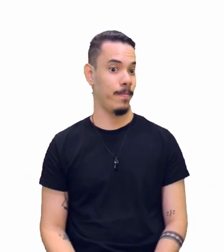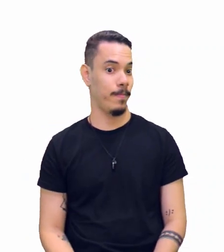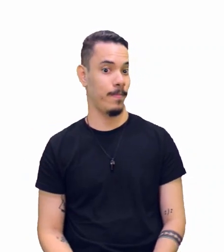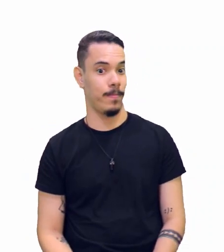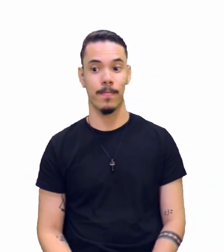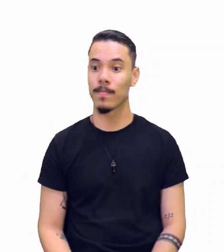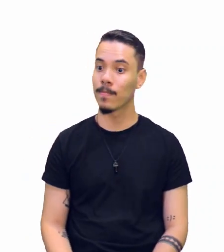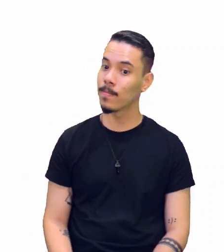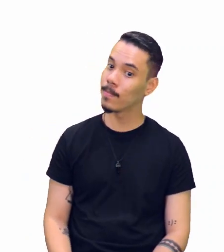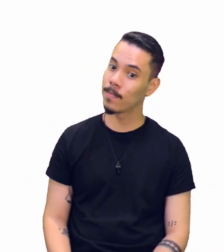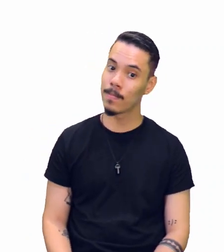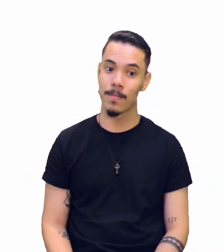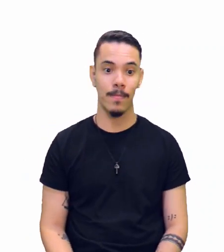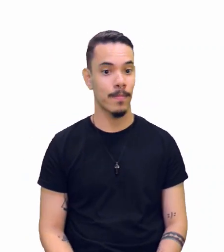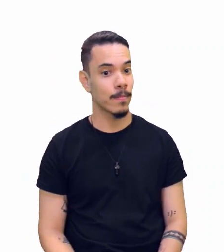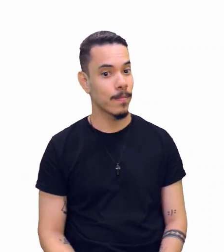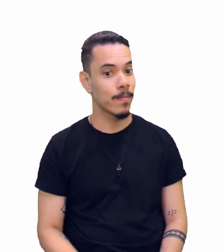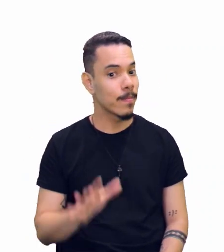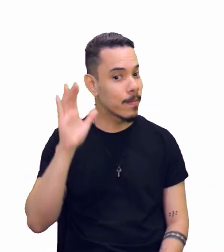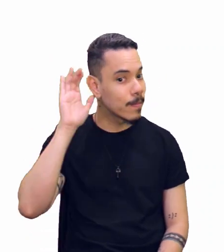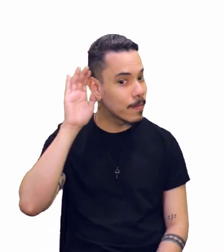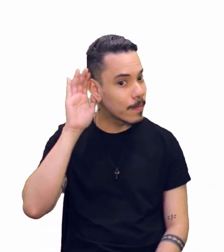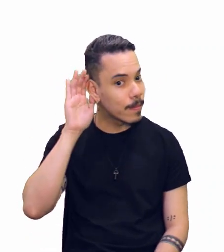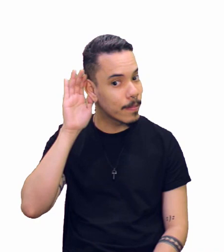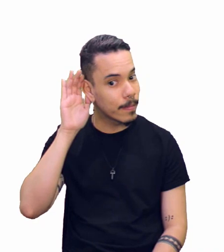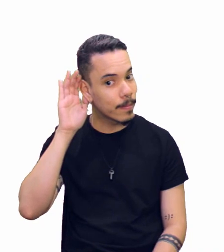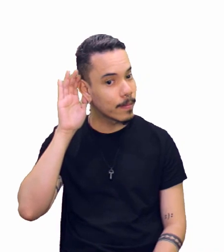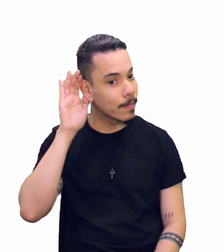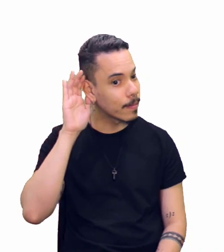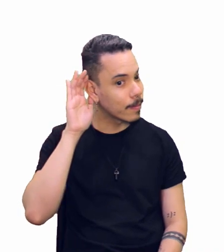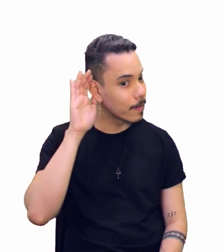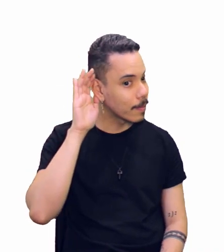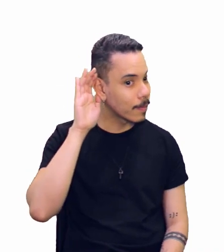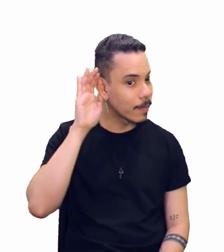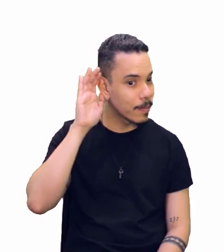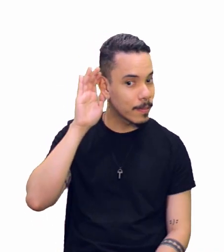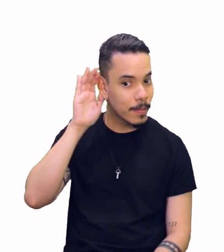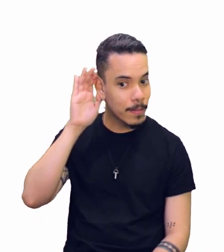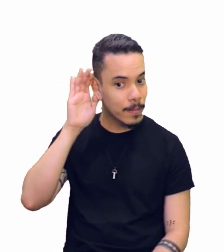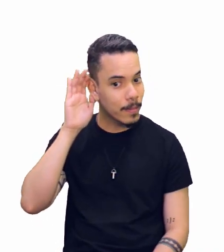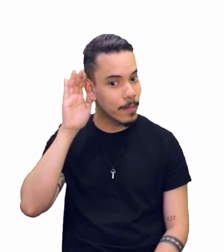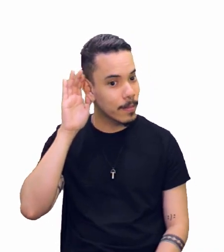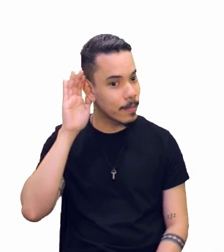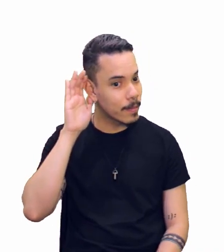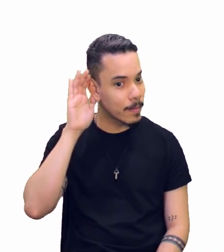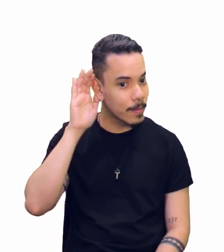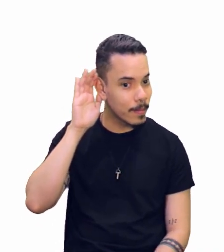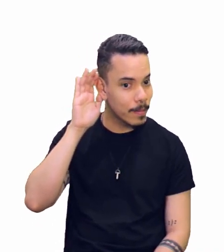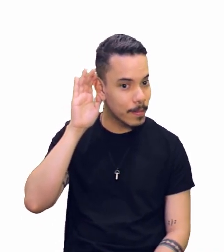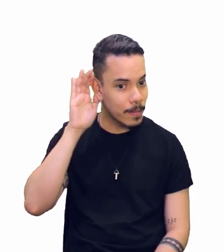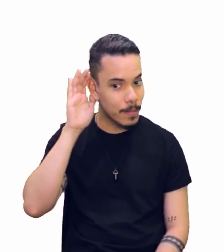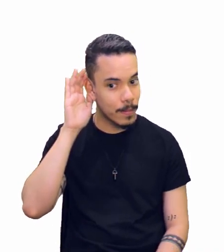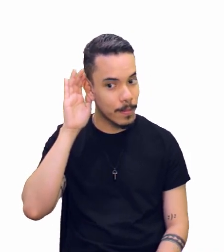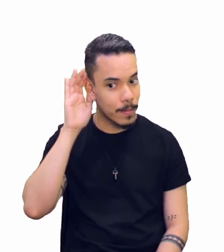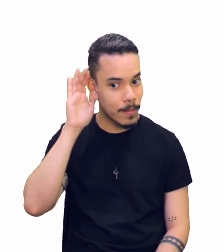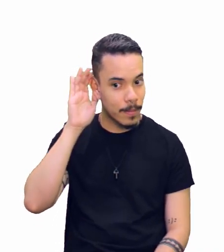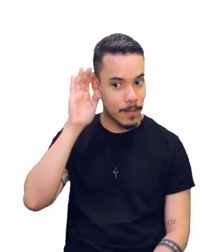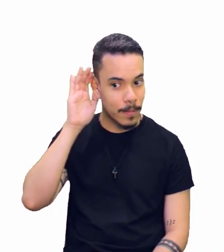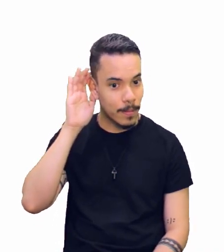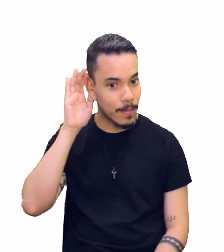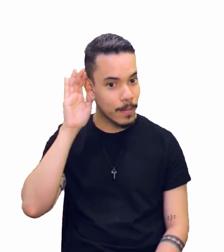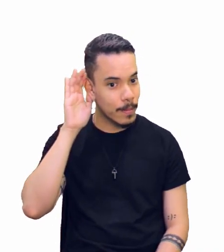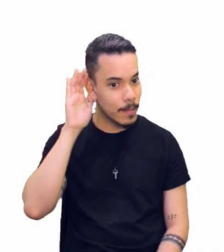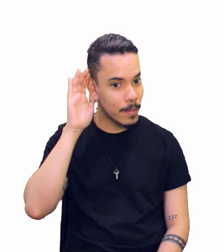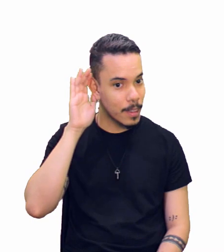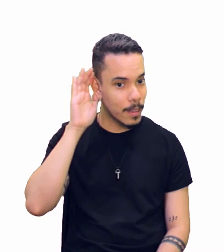conseguiu me dizer, porque eu não consigo ouvir vocês, quem não conseguiu perceber o que está faltando, é uma coisa bem simples. É isso